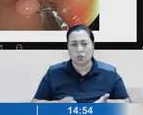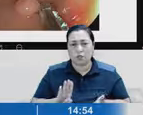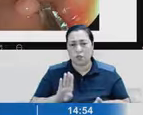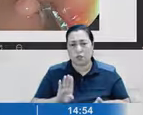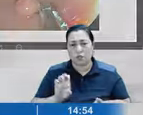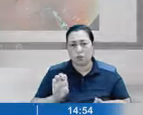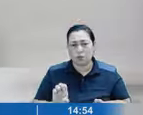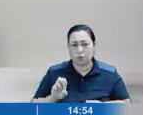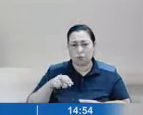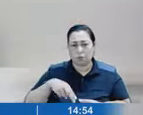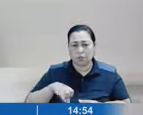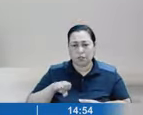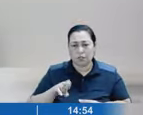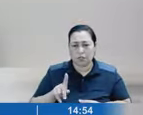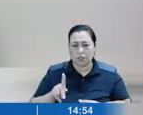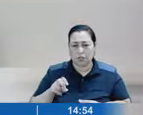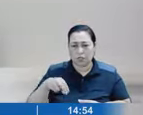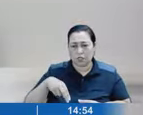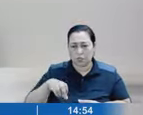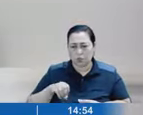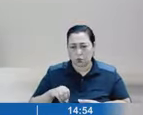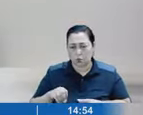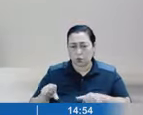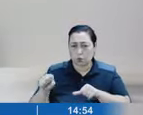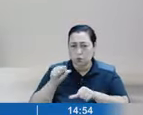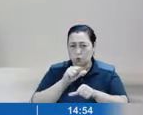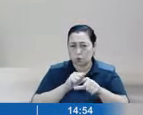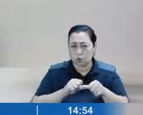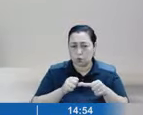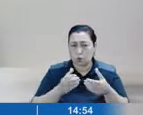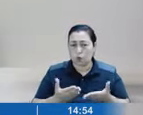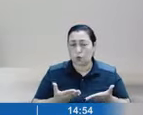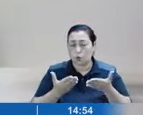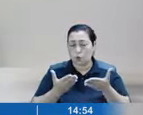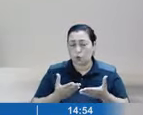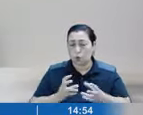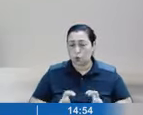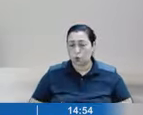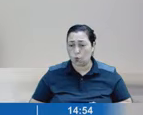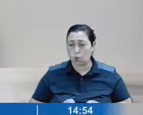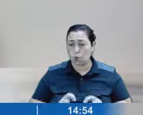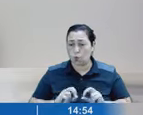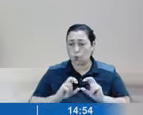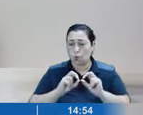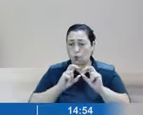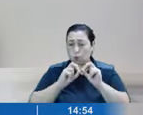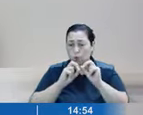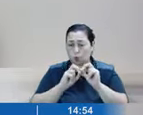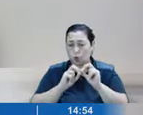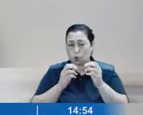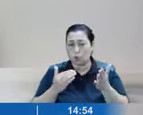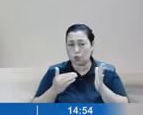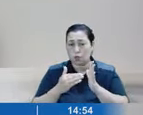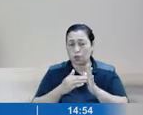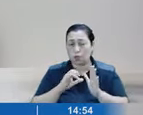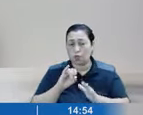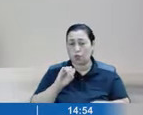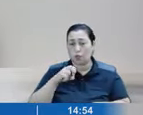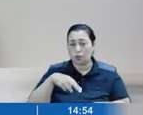aí ele vai alterando, até se transformar num câncer, e depois num câncer invasivo. Né?